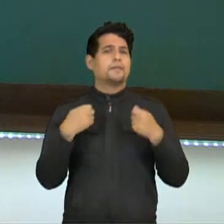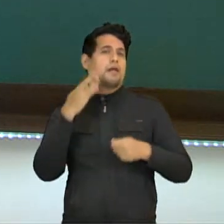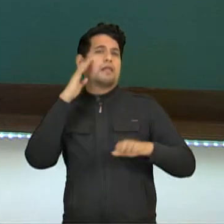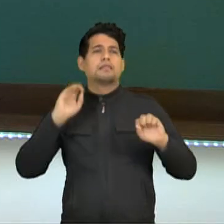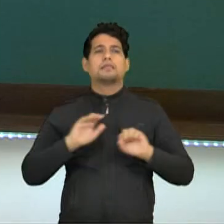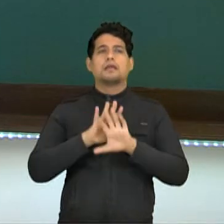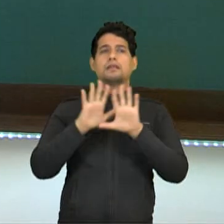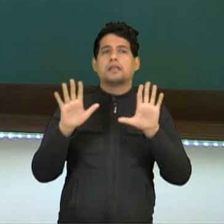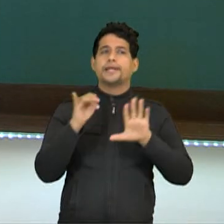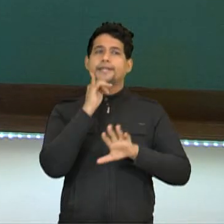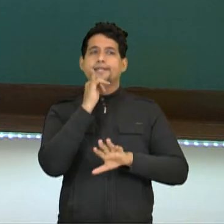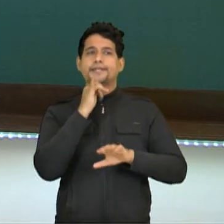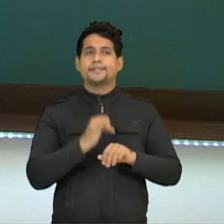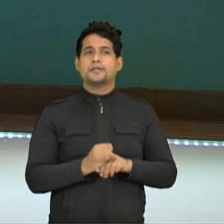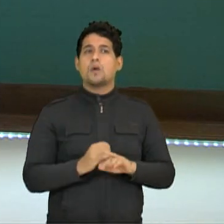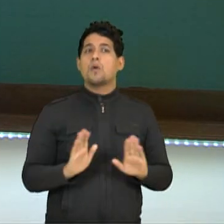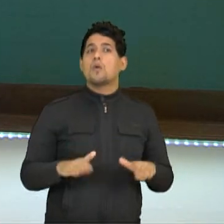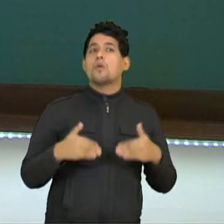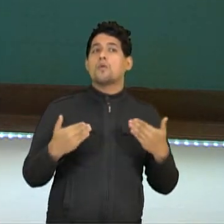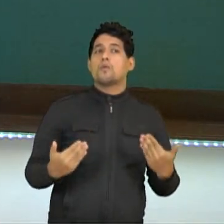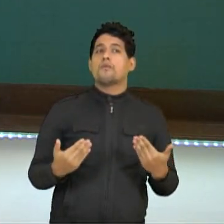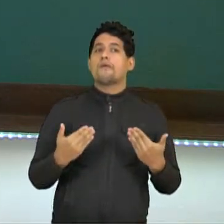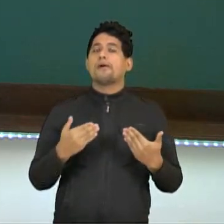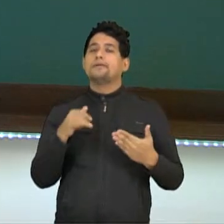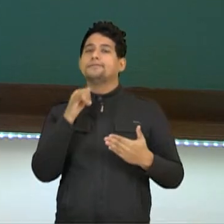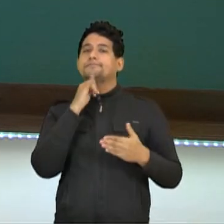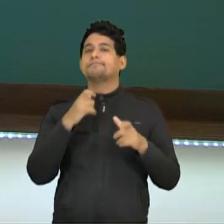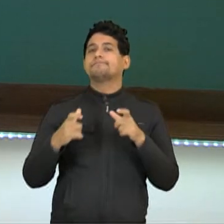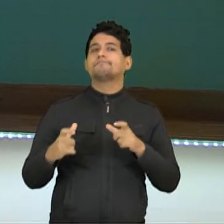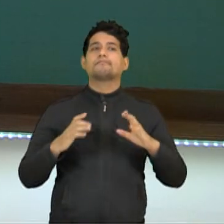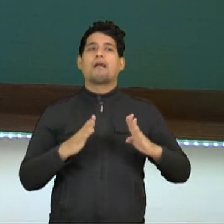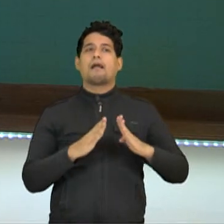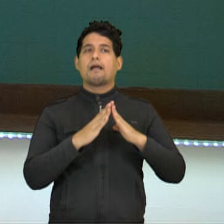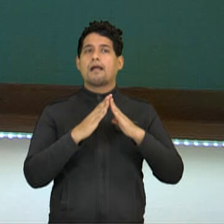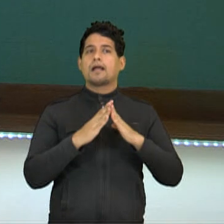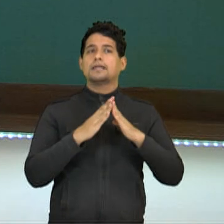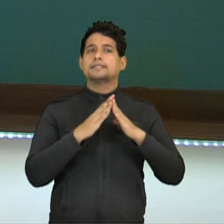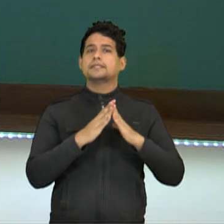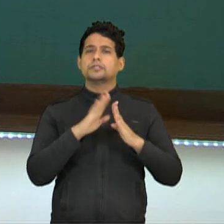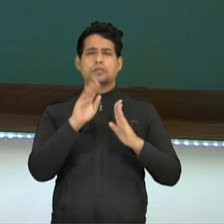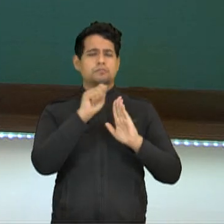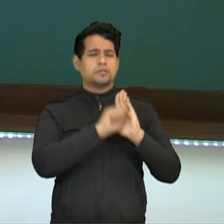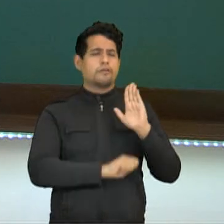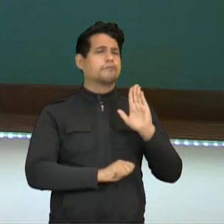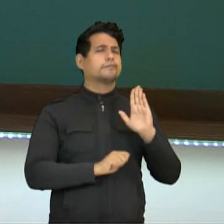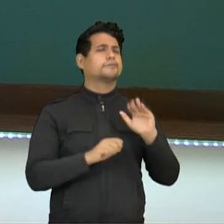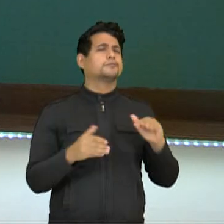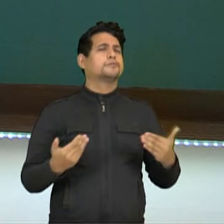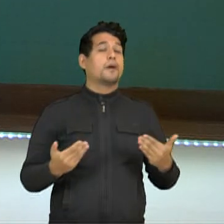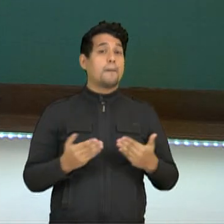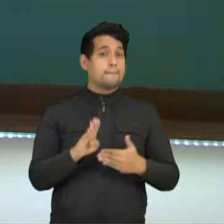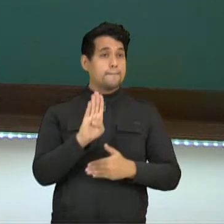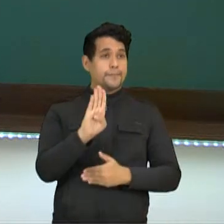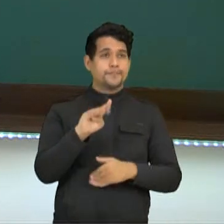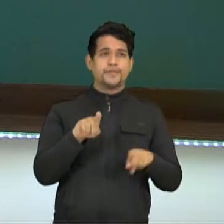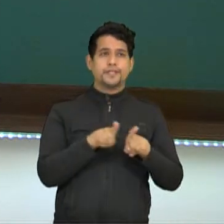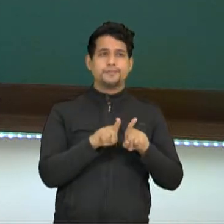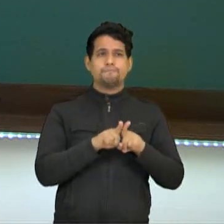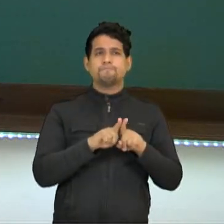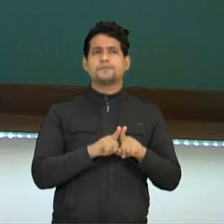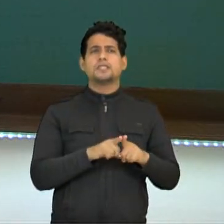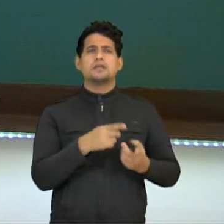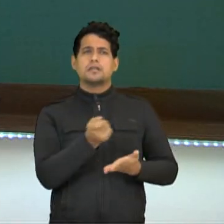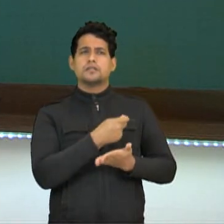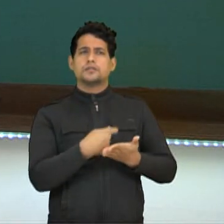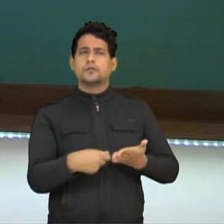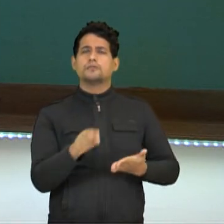entender. What part mentioned? Minha palavrinha-chave, tá? B. Write the names